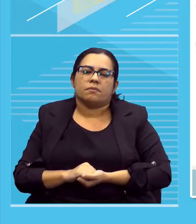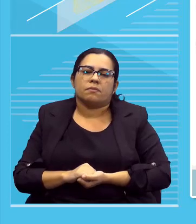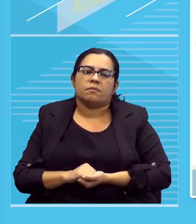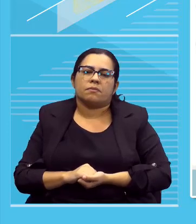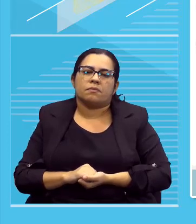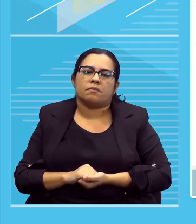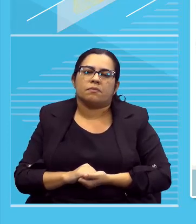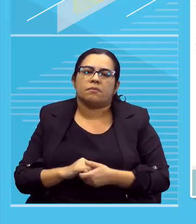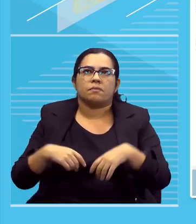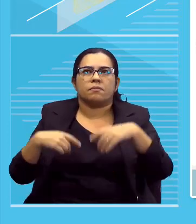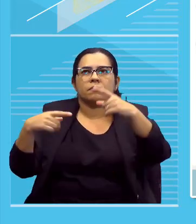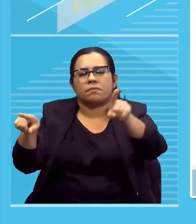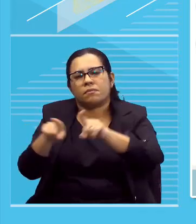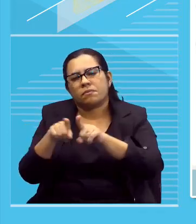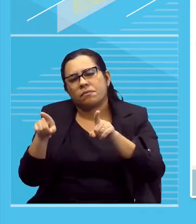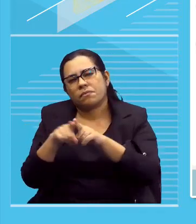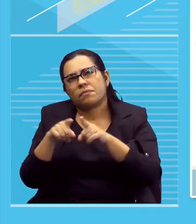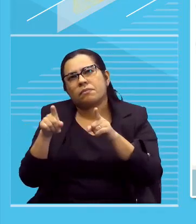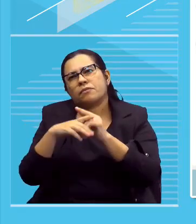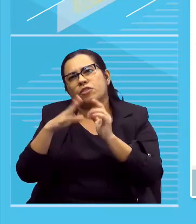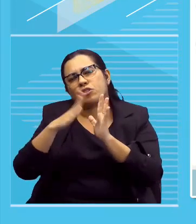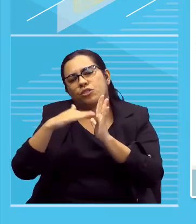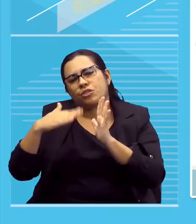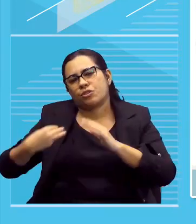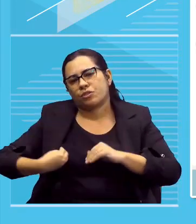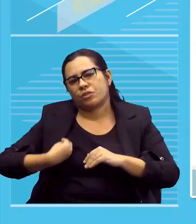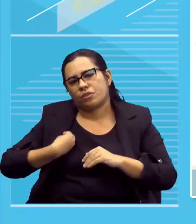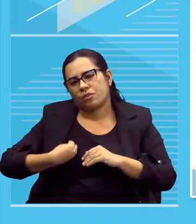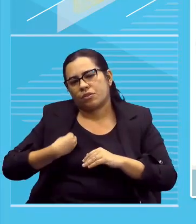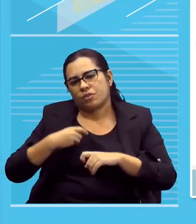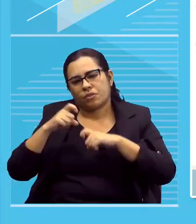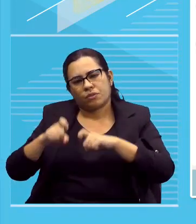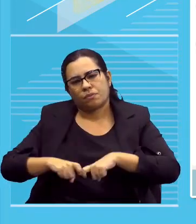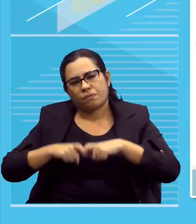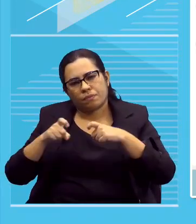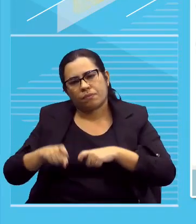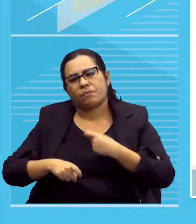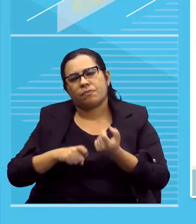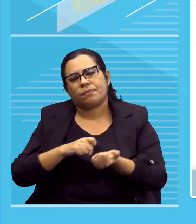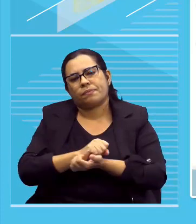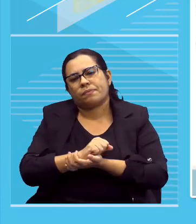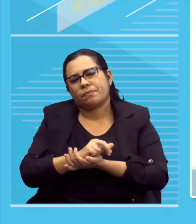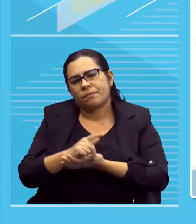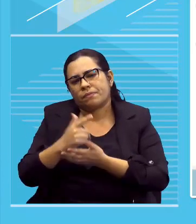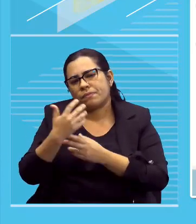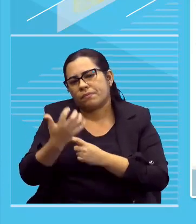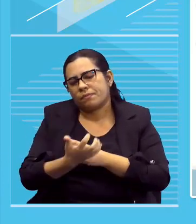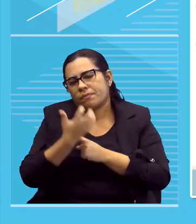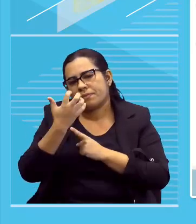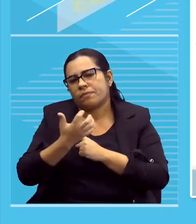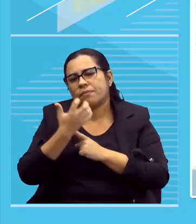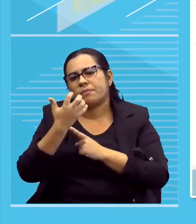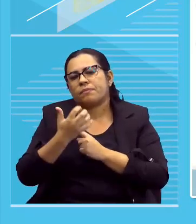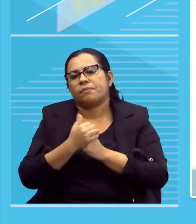um estilo de vida rural é infinitamente influenciado